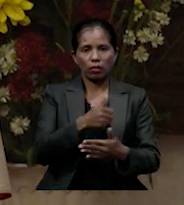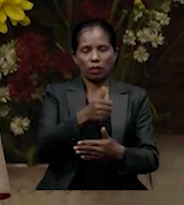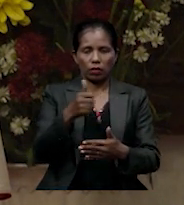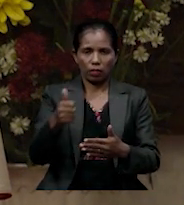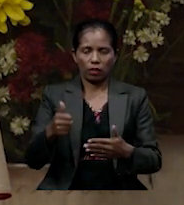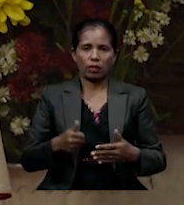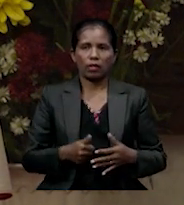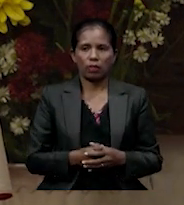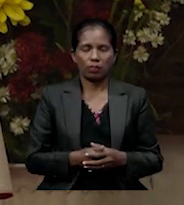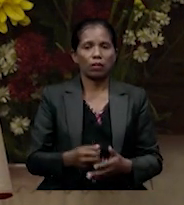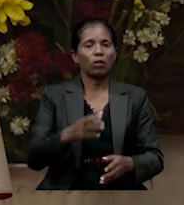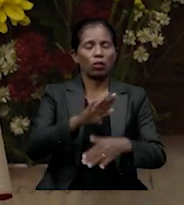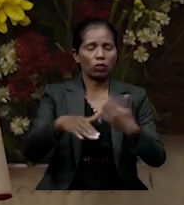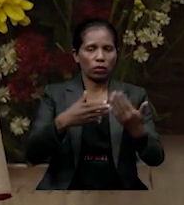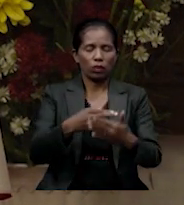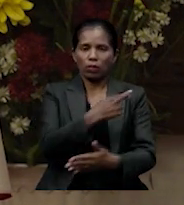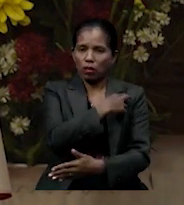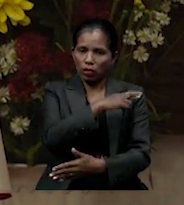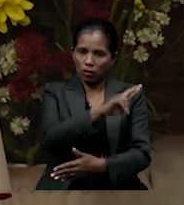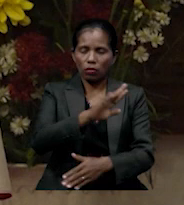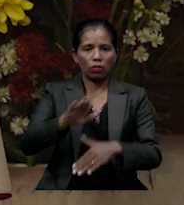na religião que temos,